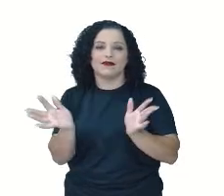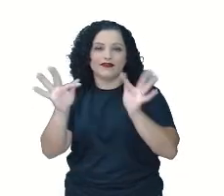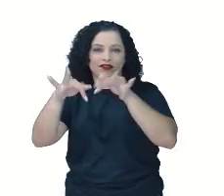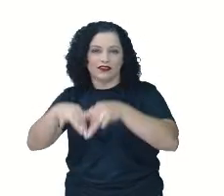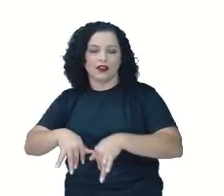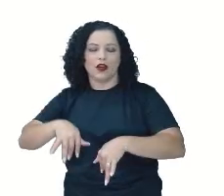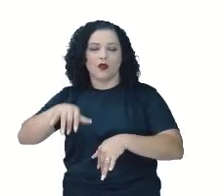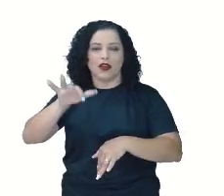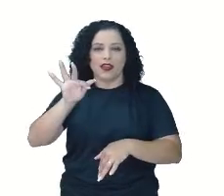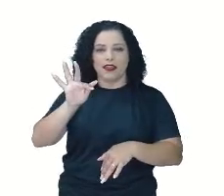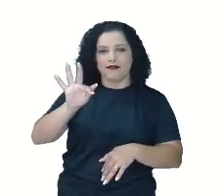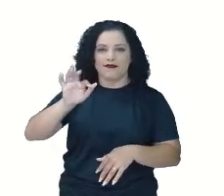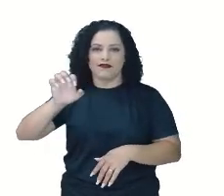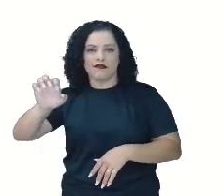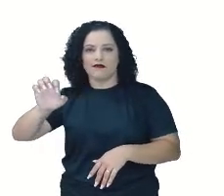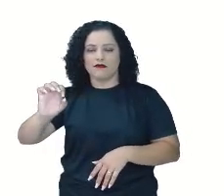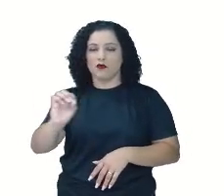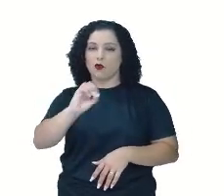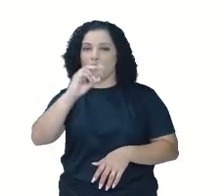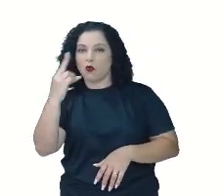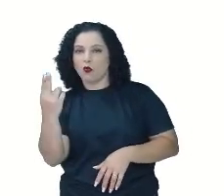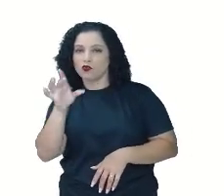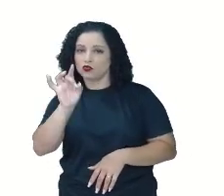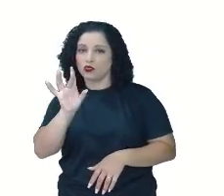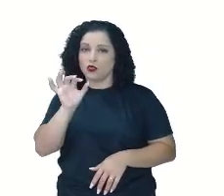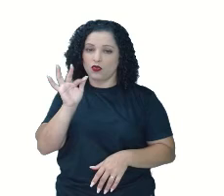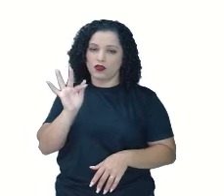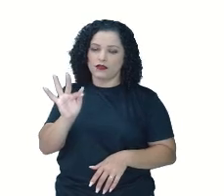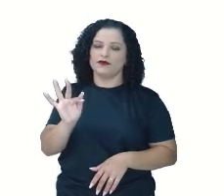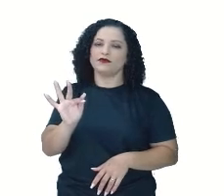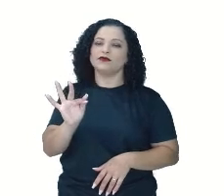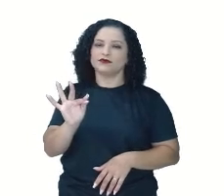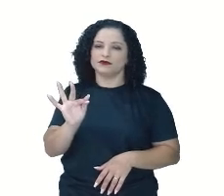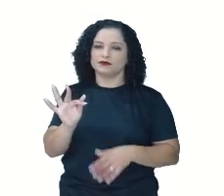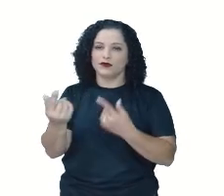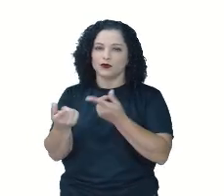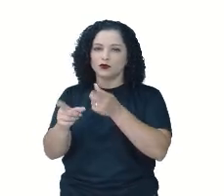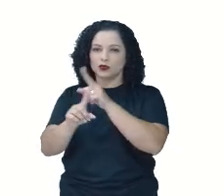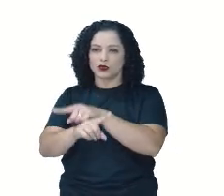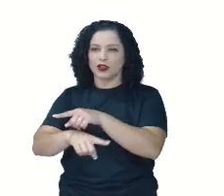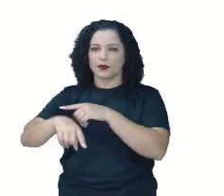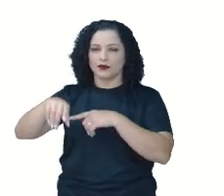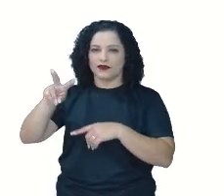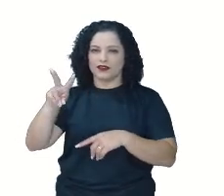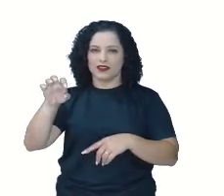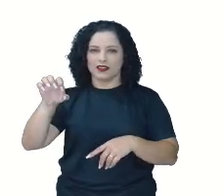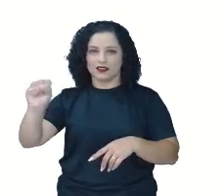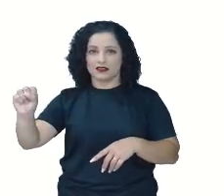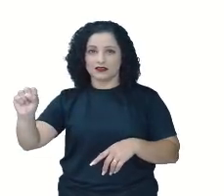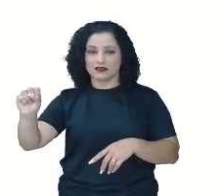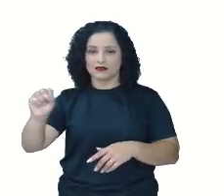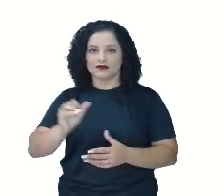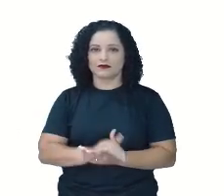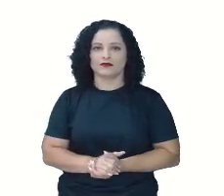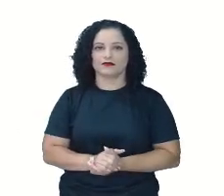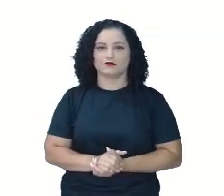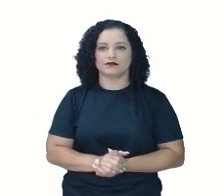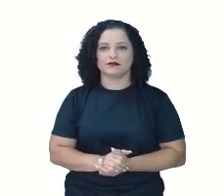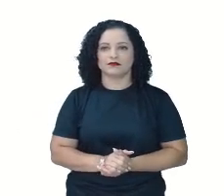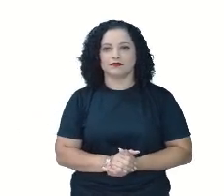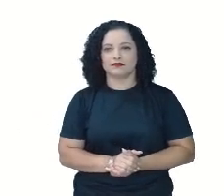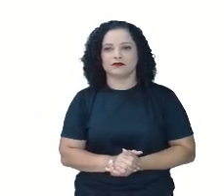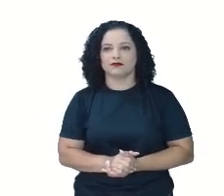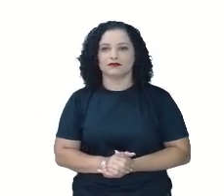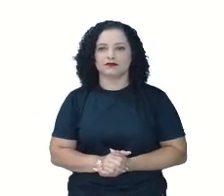FE. Aí, quando vai para o plural, a gente troca esse F ou FE por VES. Vamos ver